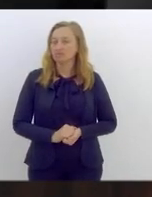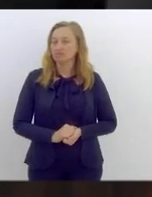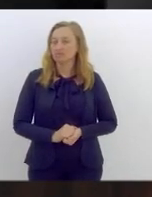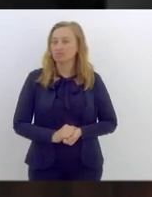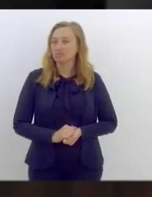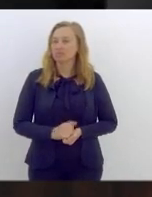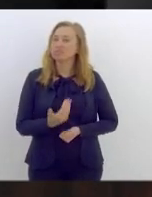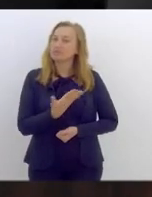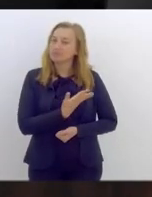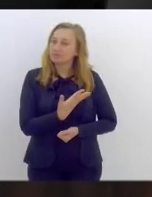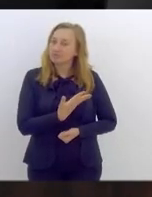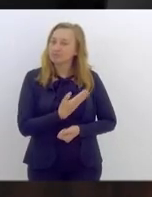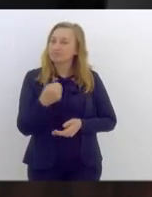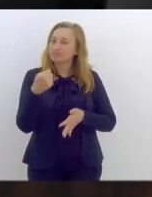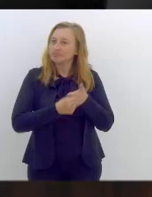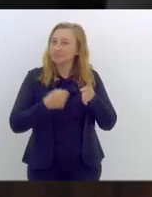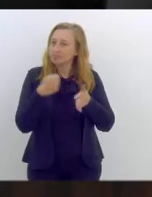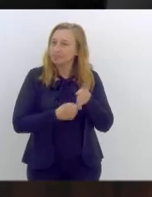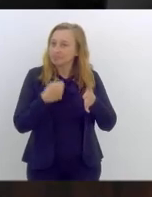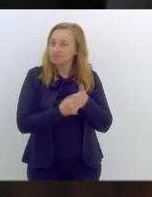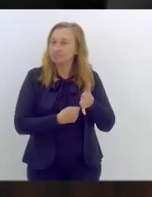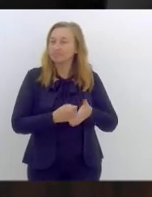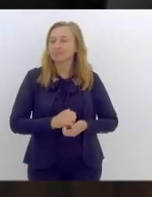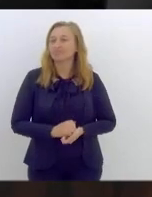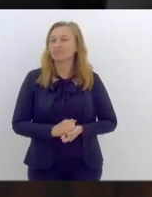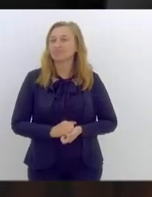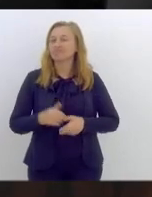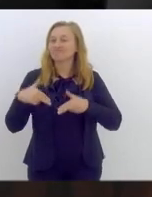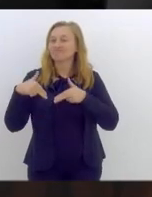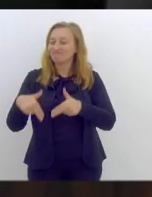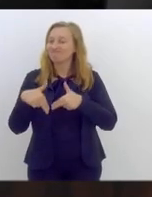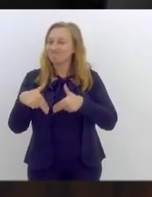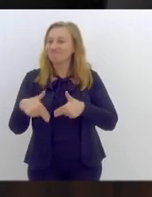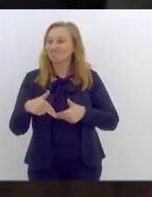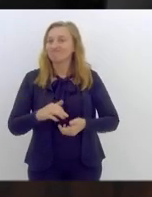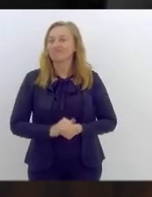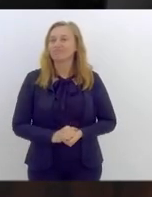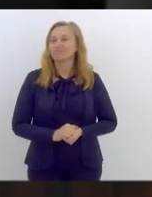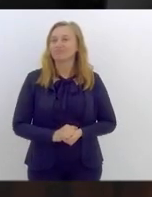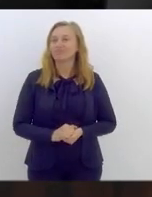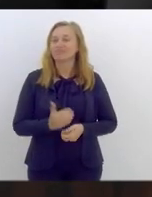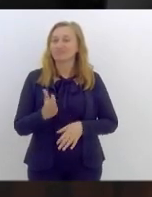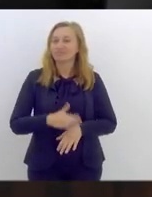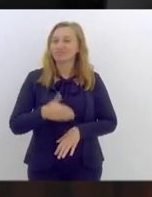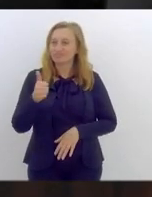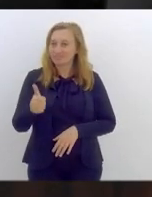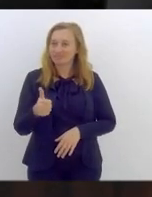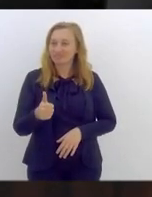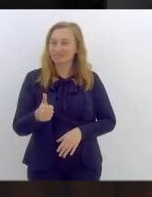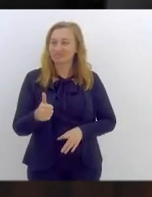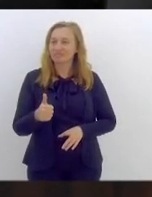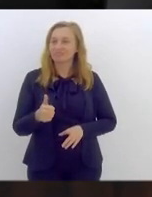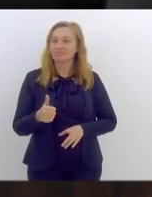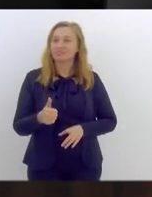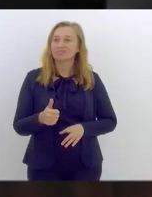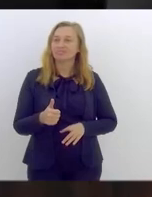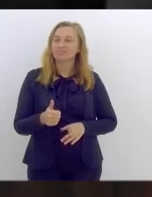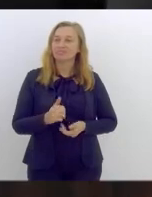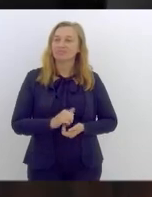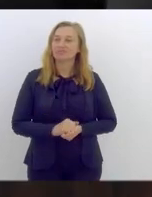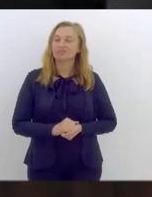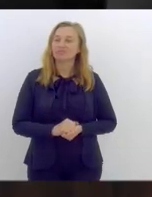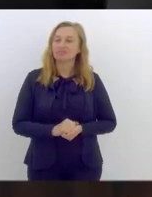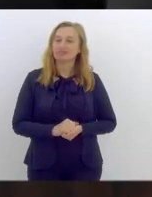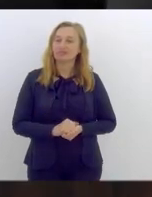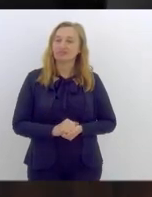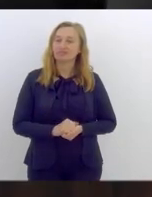a nossa companheira de luta, ativista pela dignidade no parto, nossa querida